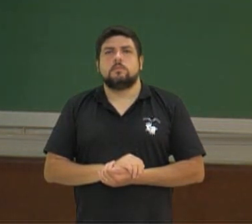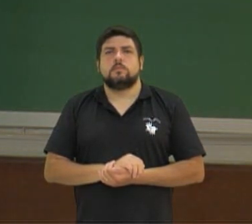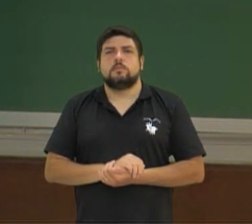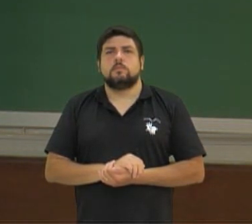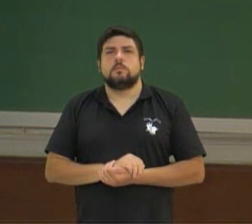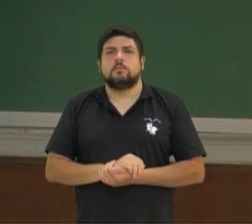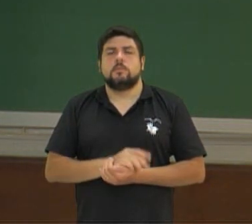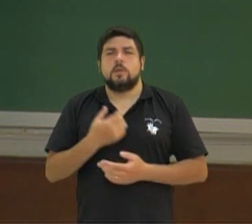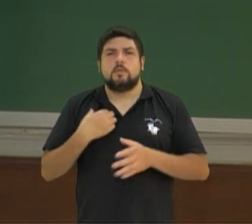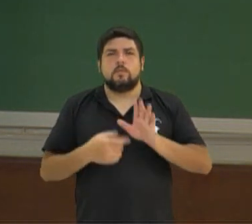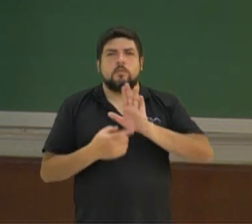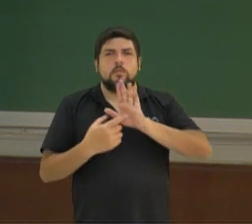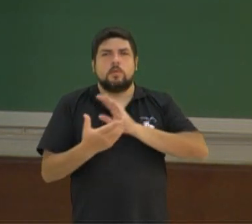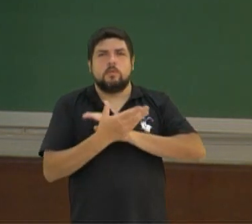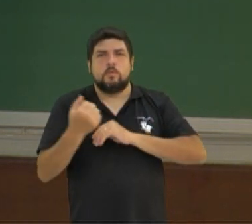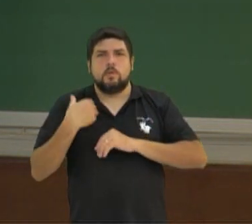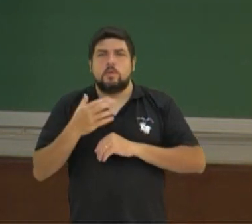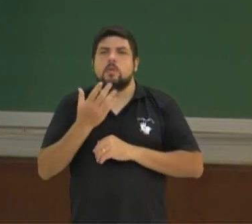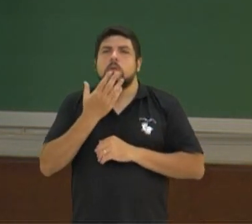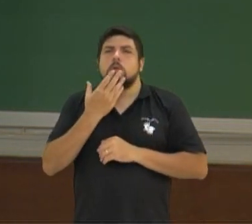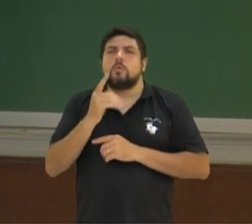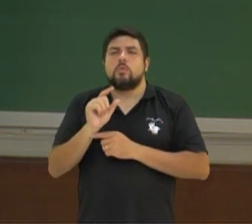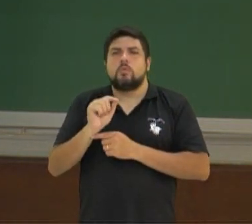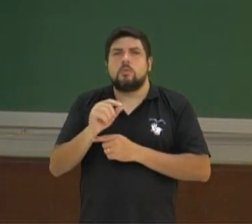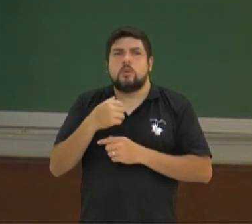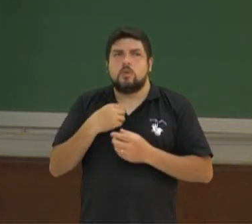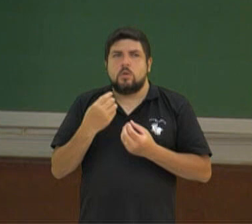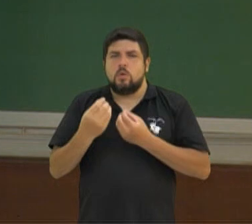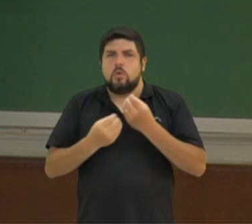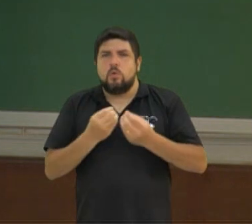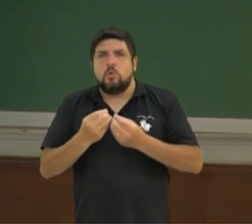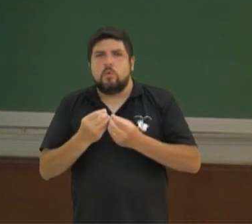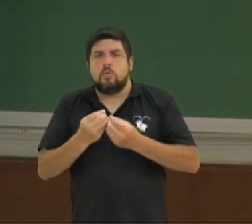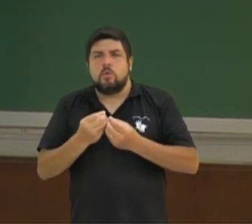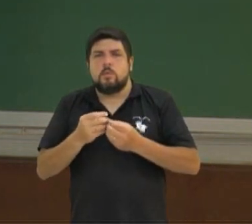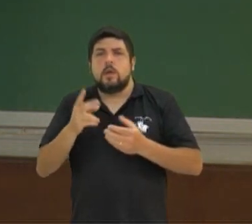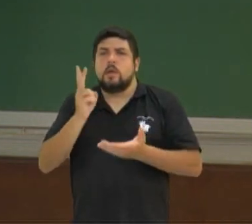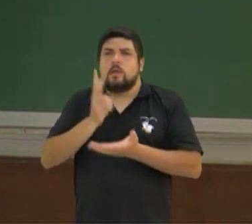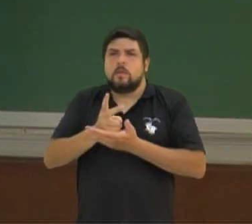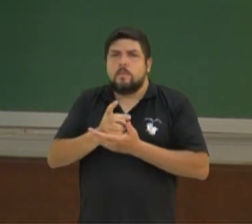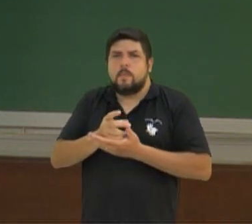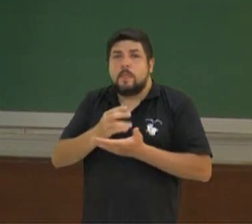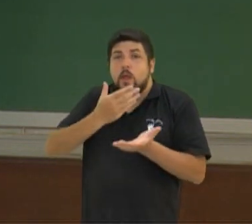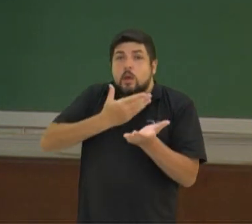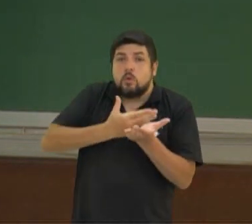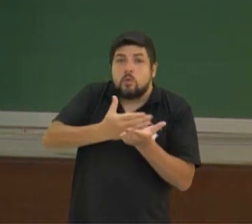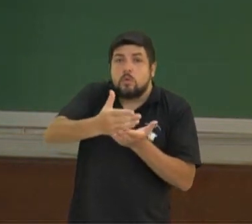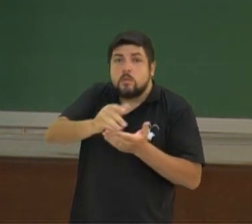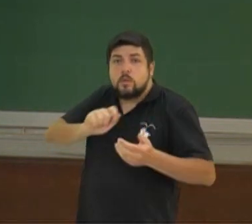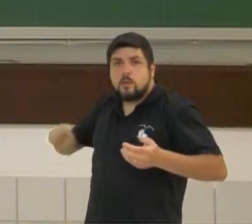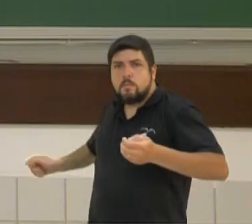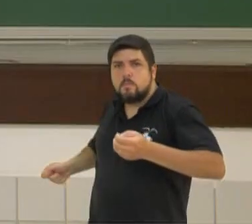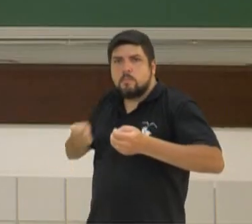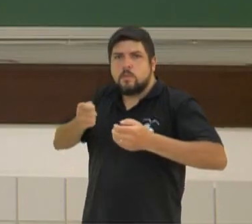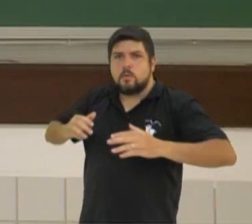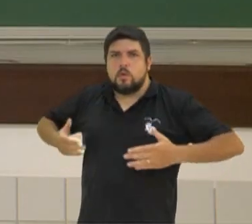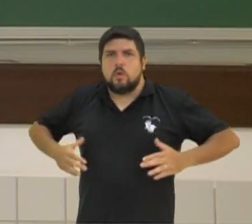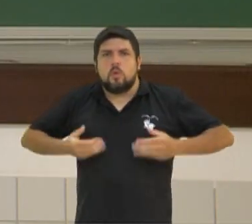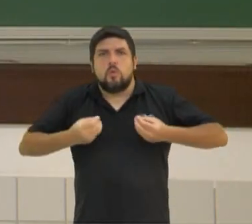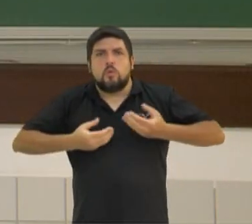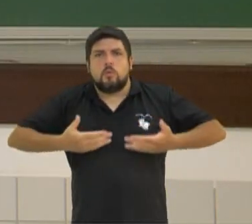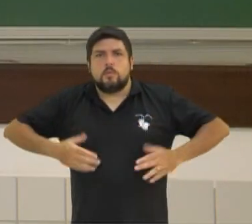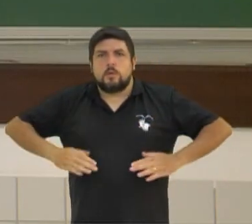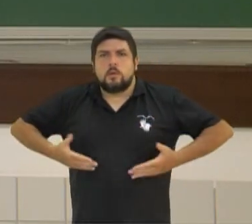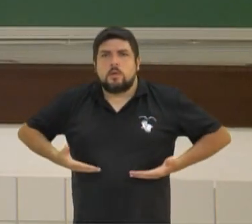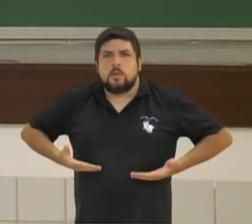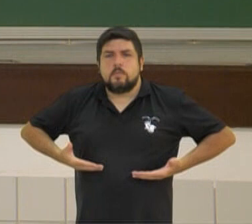retratado aqui para vocês. E aqui as cores, né? Aquela maneira que deve ocorrer o saque, né? Sempre cruzado da linha da cintura para baixo, né? Então, o saque deve ser